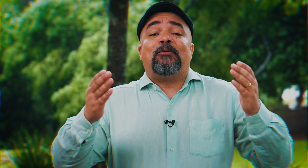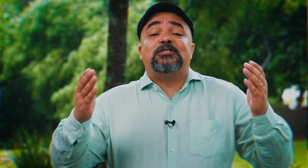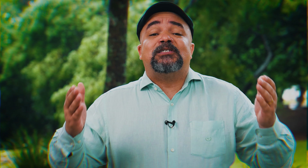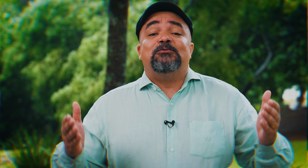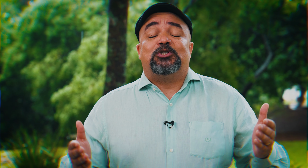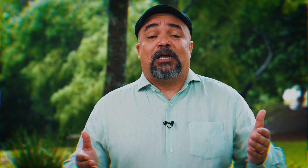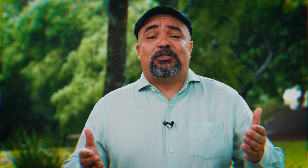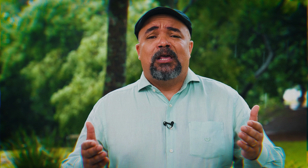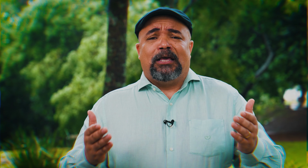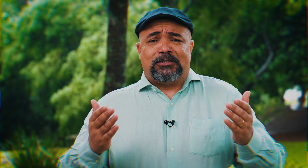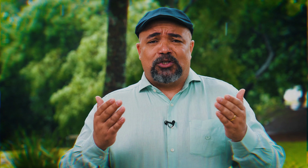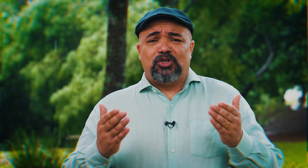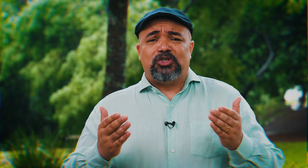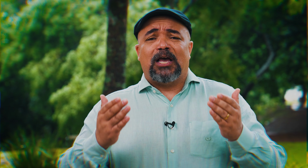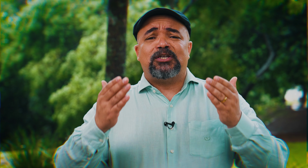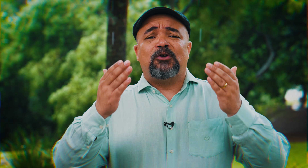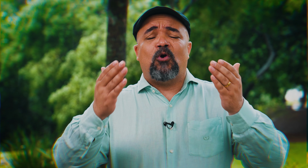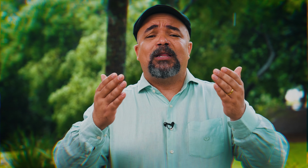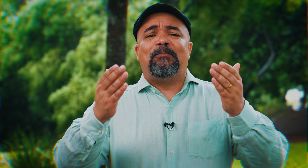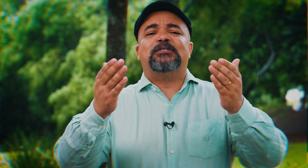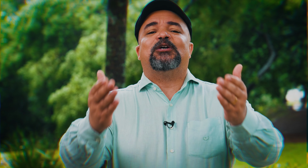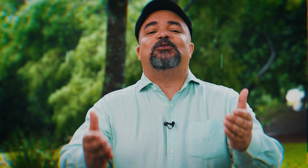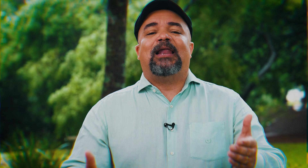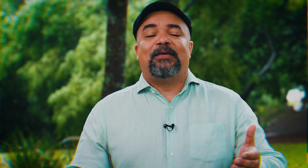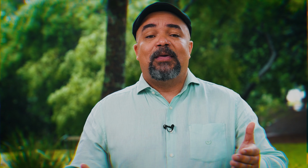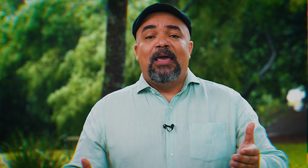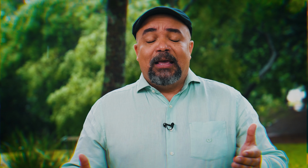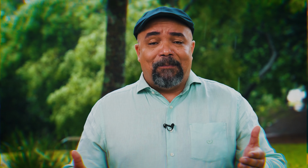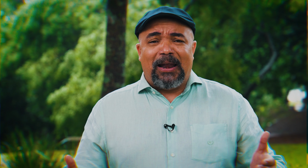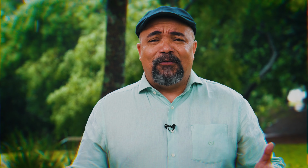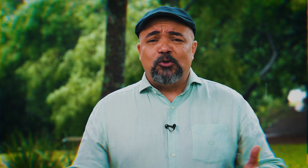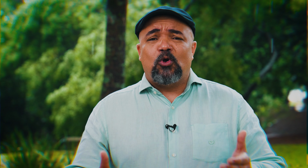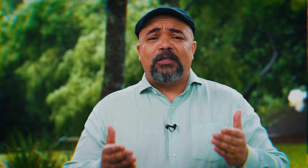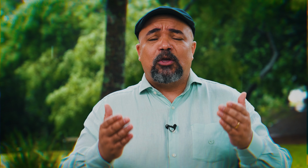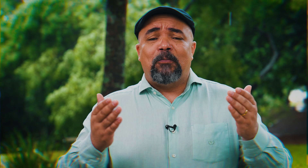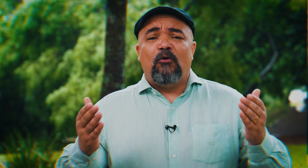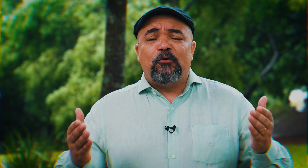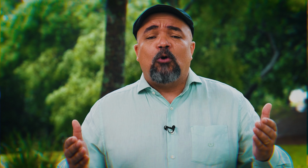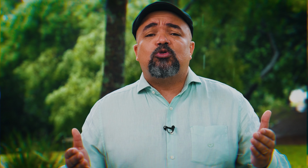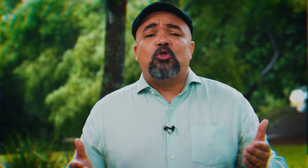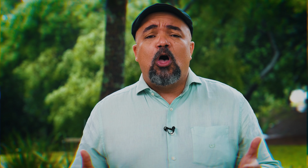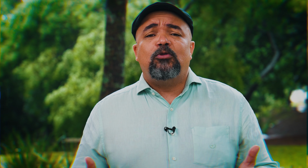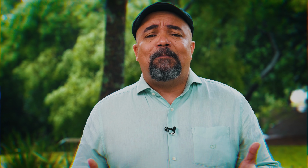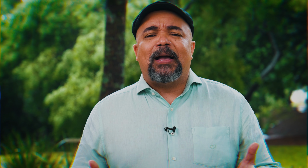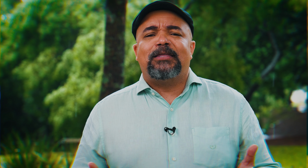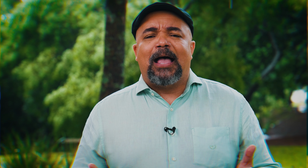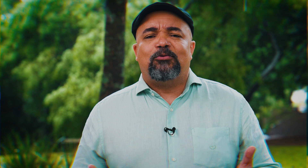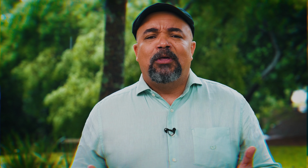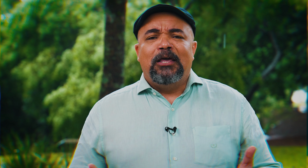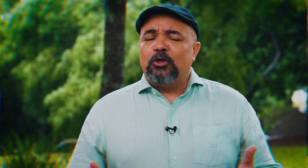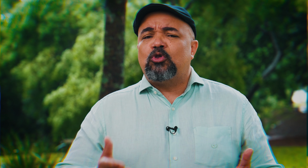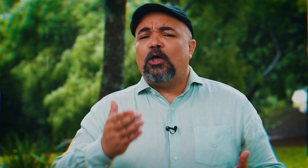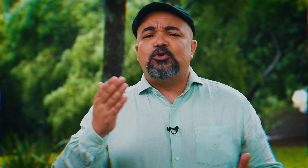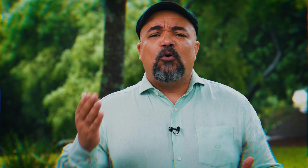naquela procissão de gente que se dirigia a Jericó e depois a Jerusalém. E a palavra nos conta que o povo ficou todo